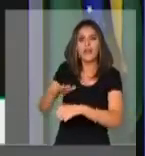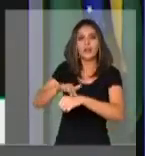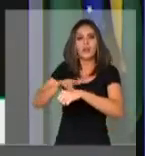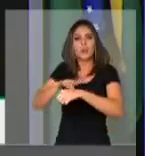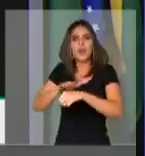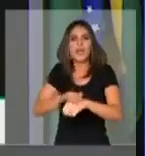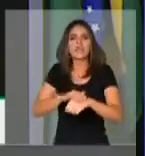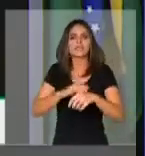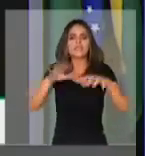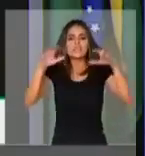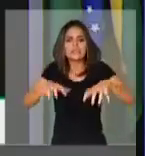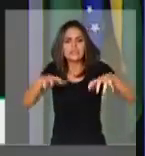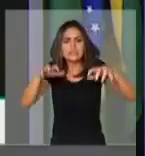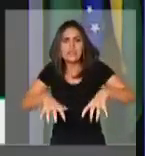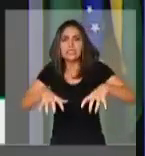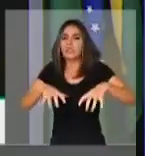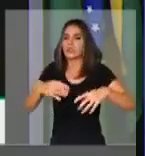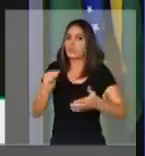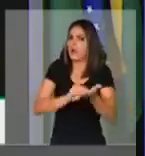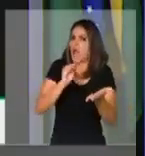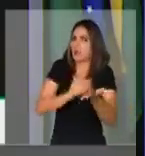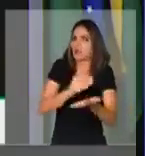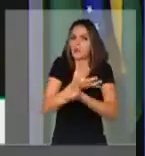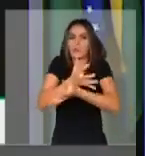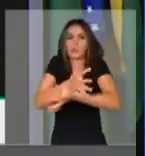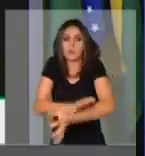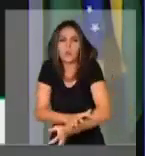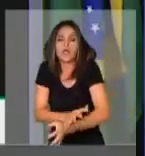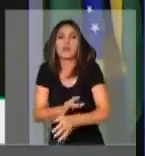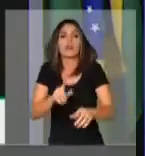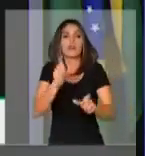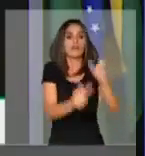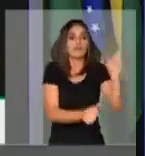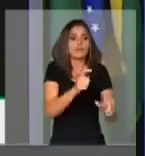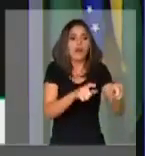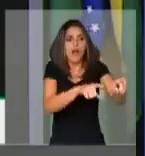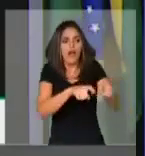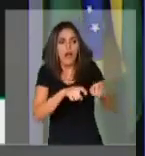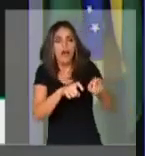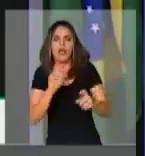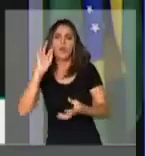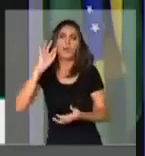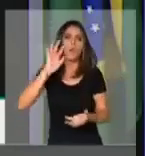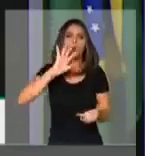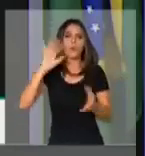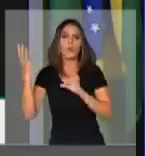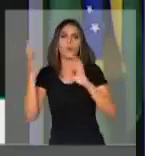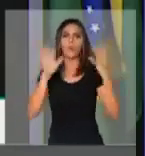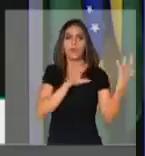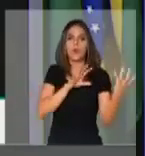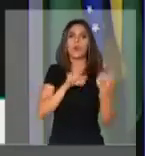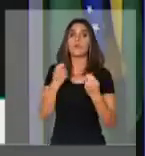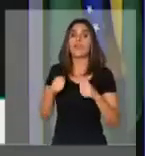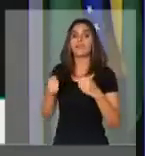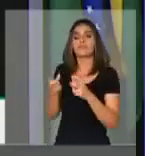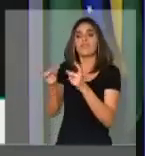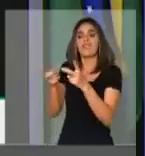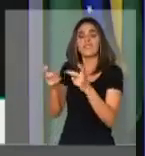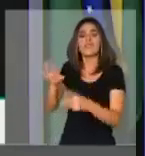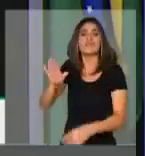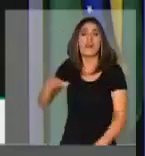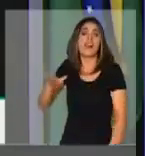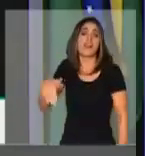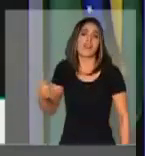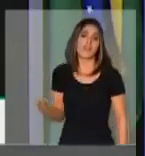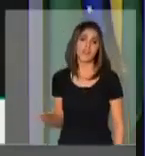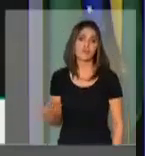estiagem, etc. Além disso, é comum que o agricultor, diante das condições adversas, seja forçado a vender a colheita por preço